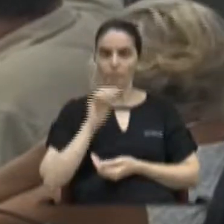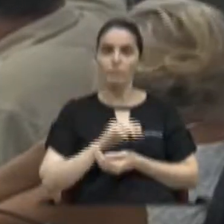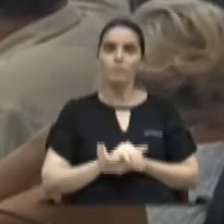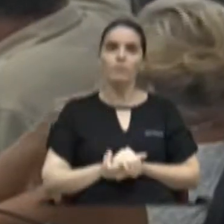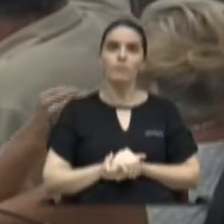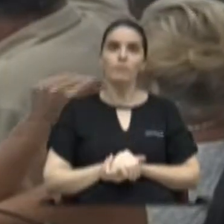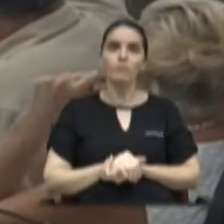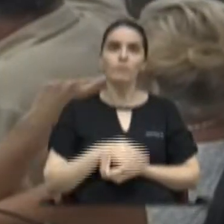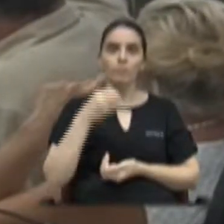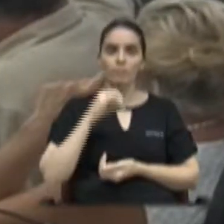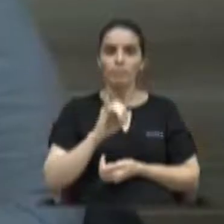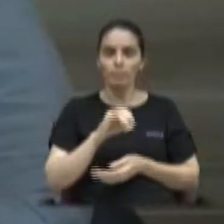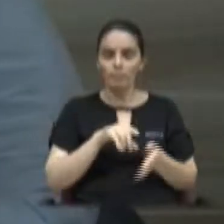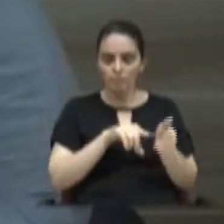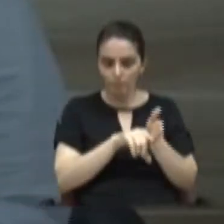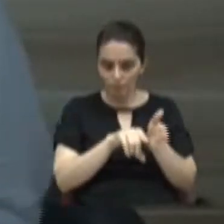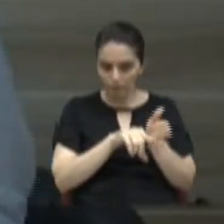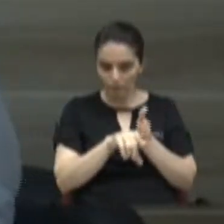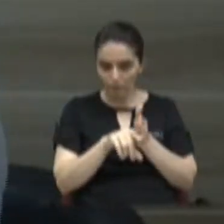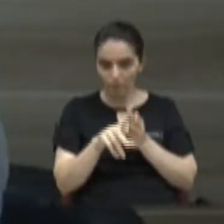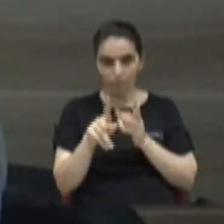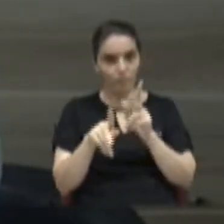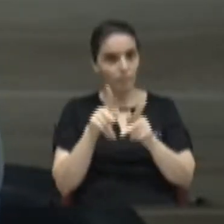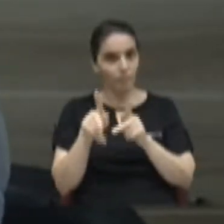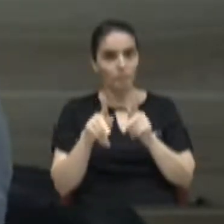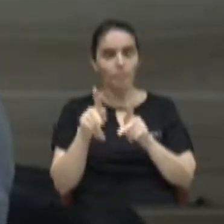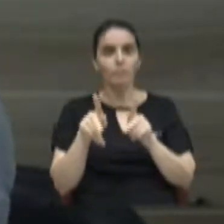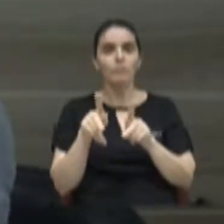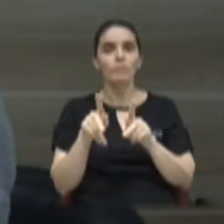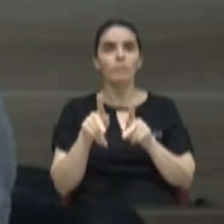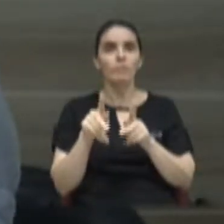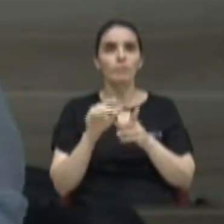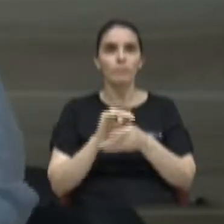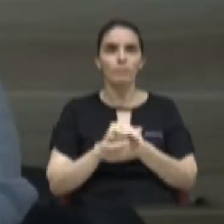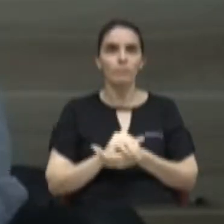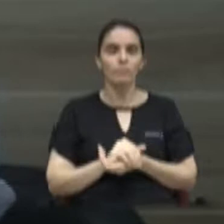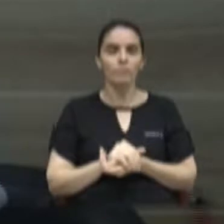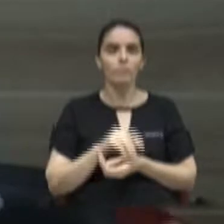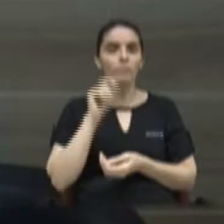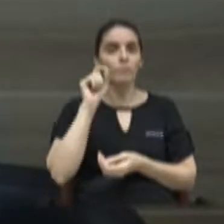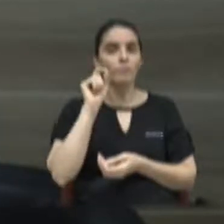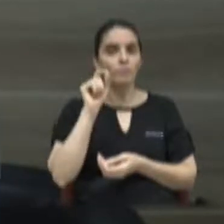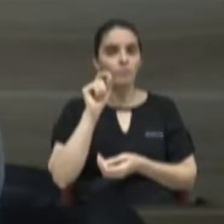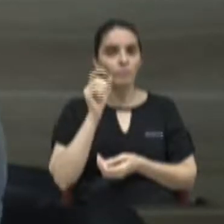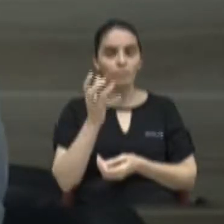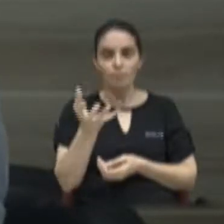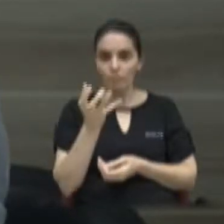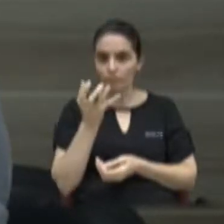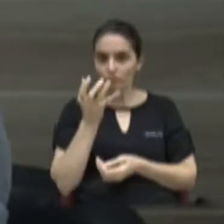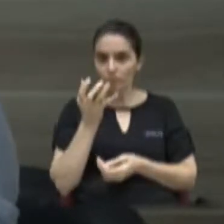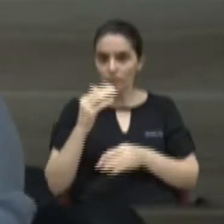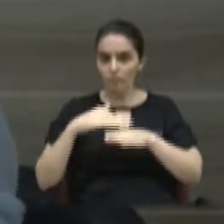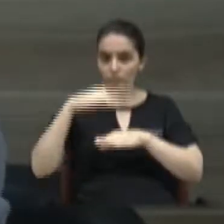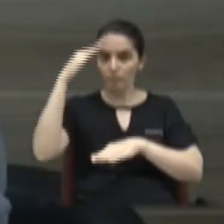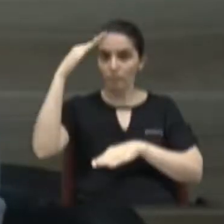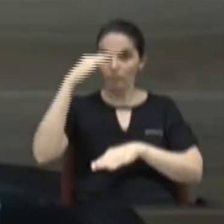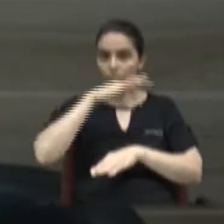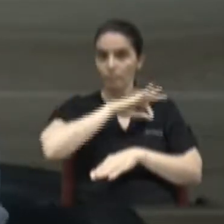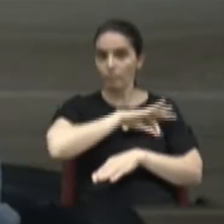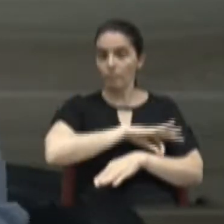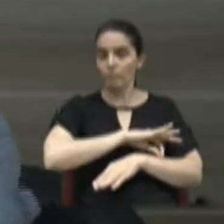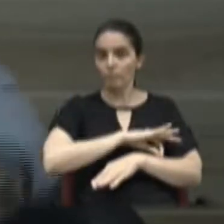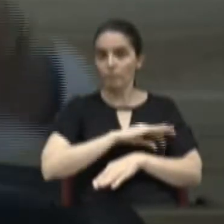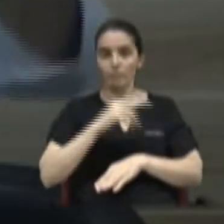Se eu fizer uma pesquisa para a população, quem é a favor de aumento abusivo de salário de vereador,